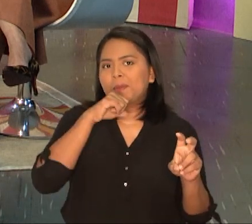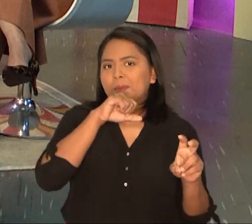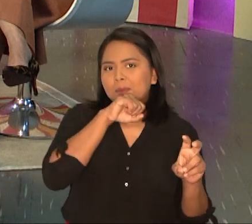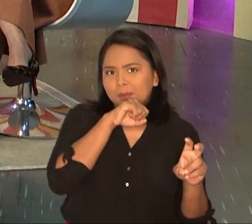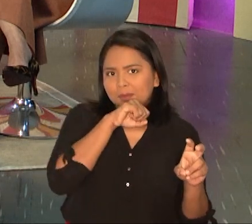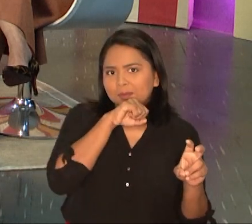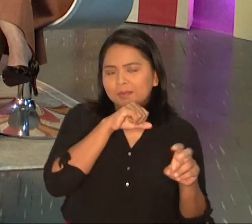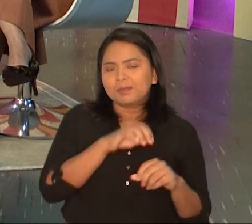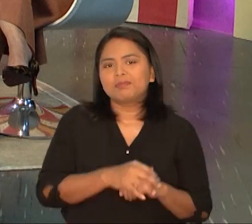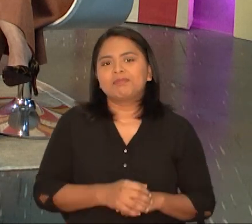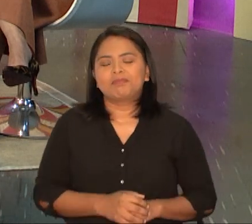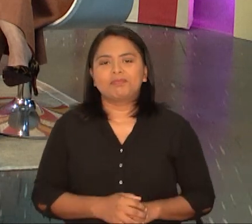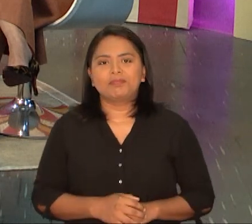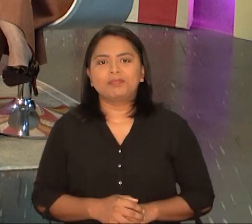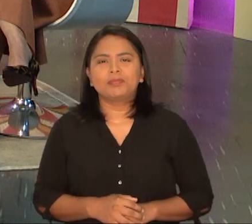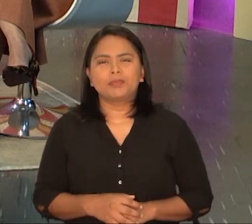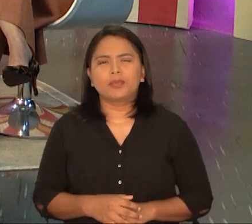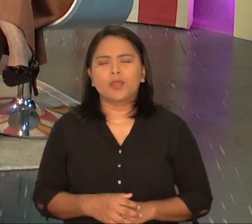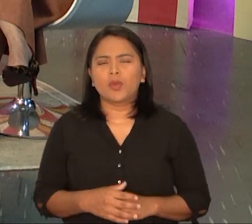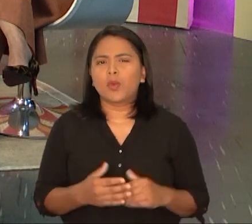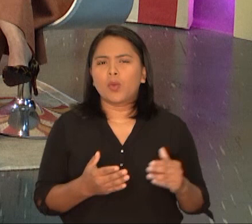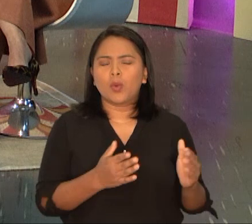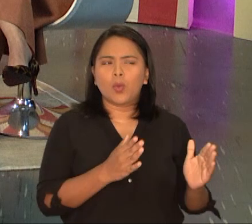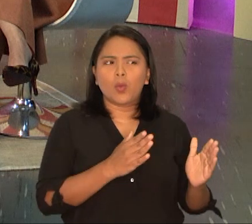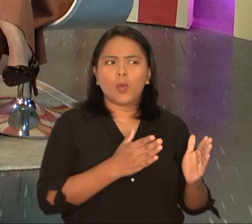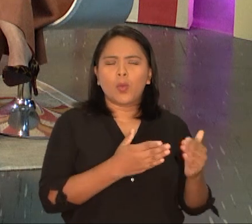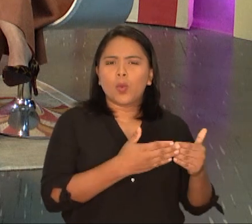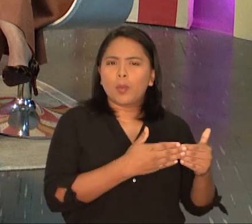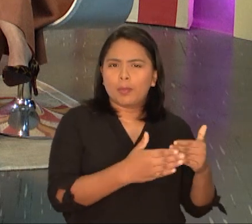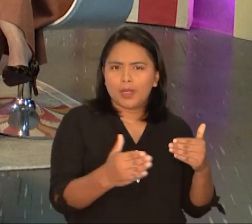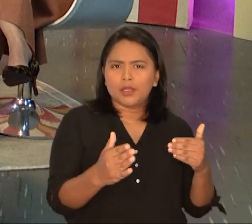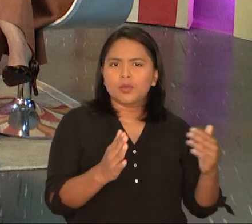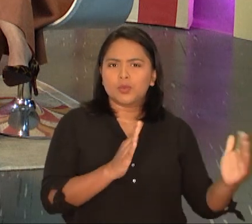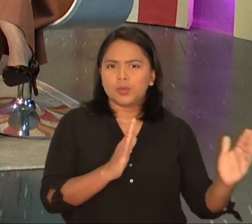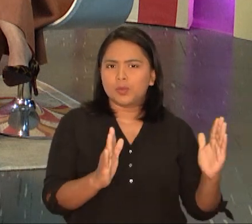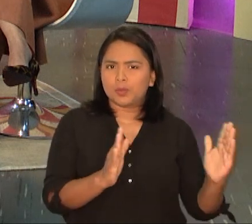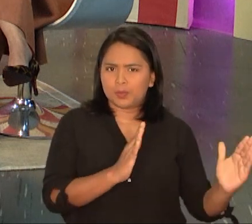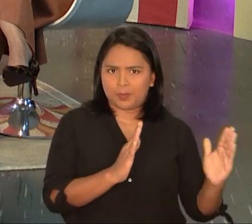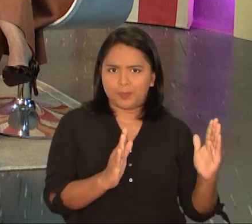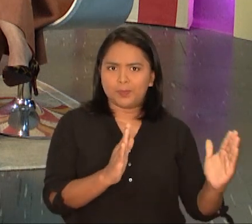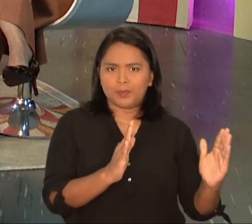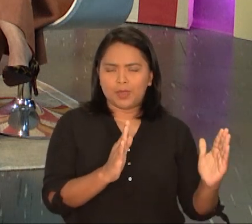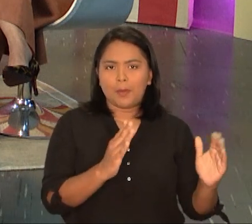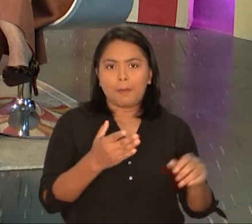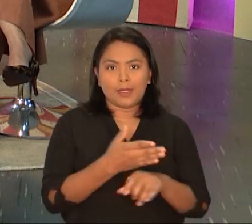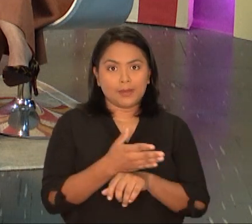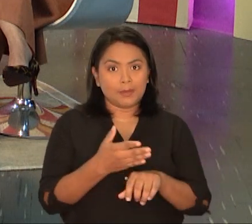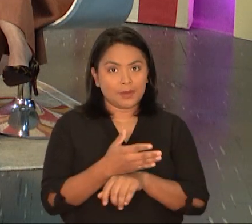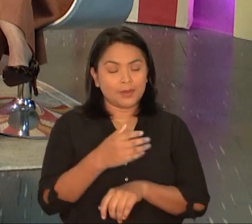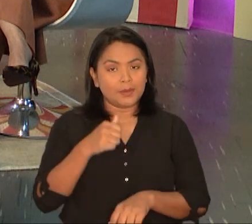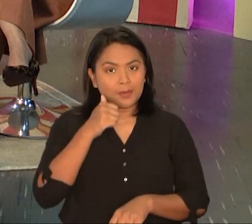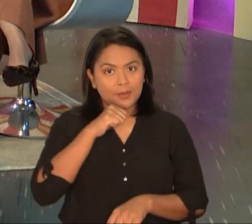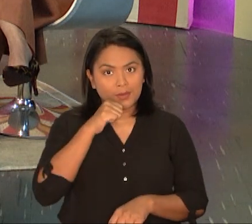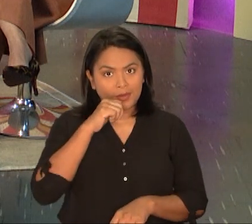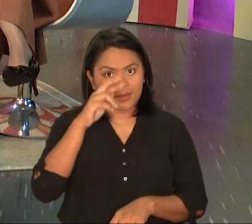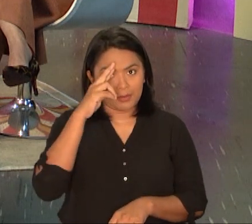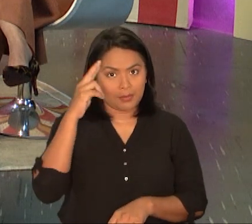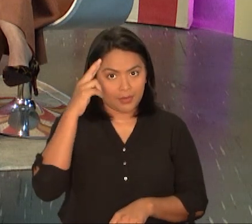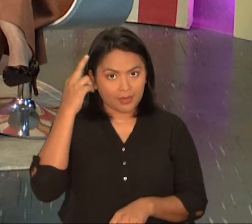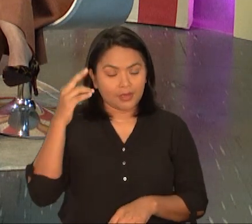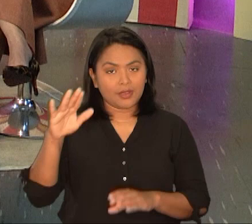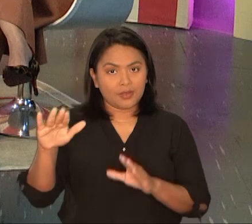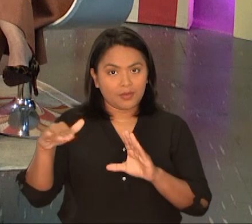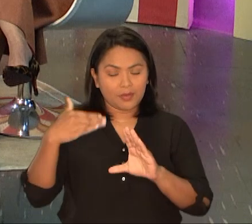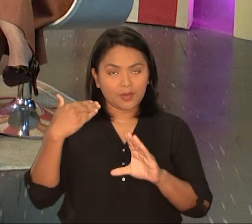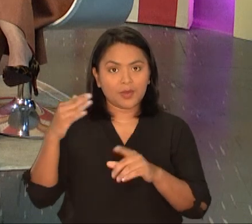Soares. E como falamos no início do programa, a participação da Rebeca de Alencar hoje é por meio de vídeo que ela enviou